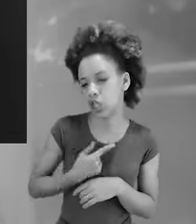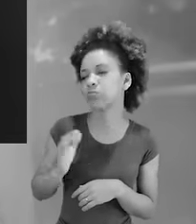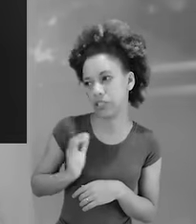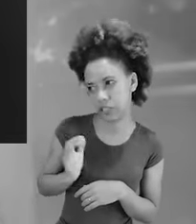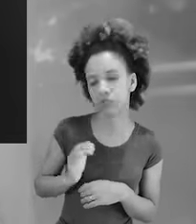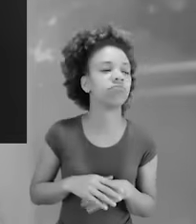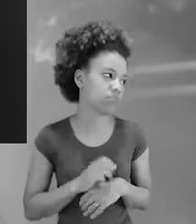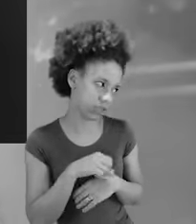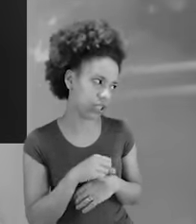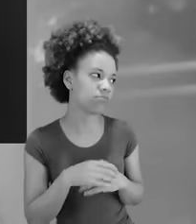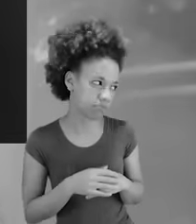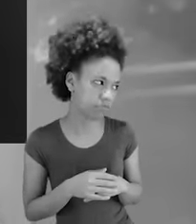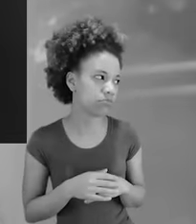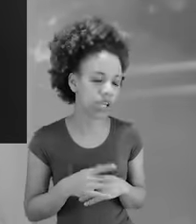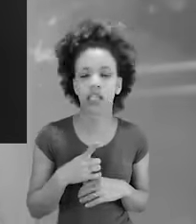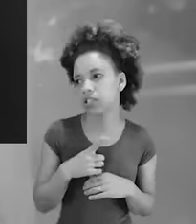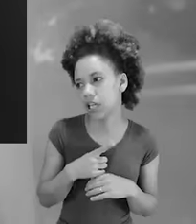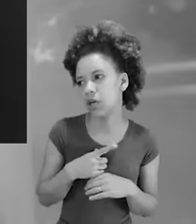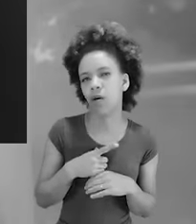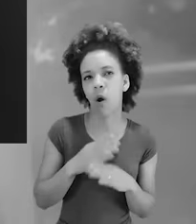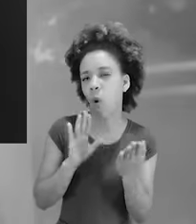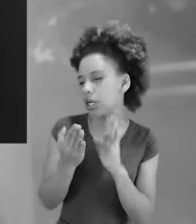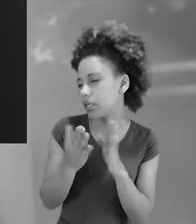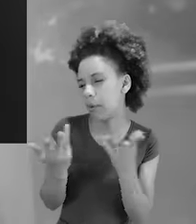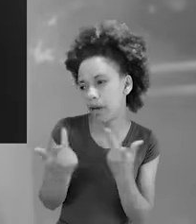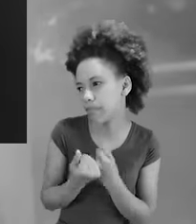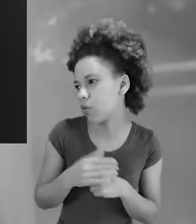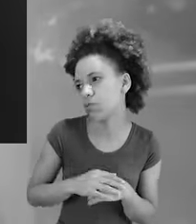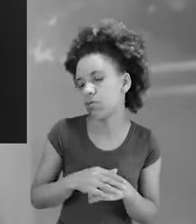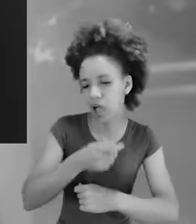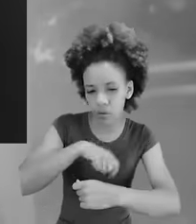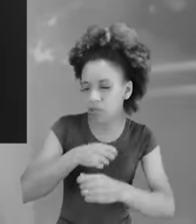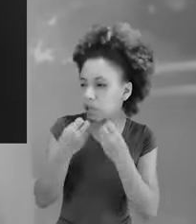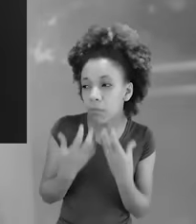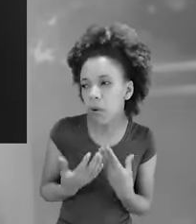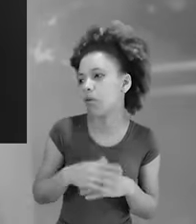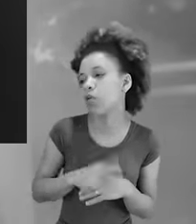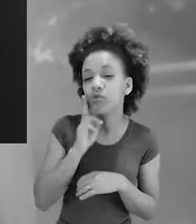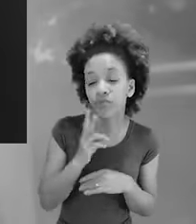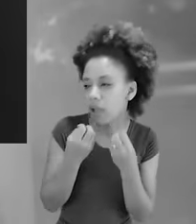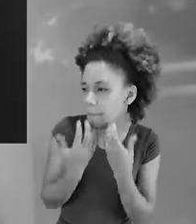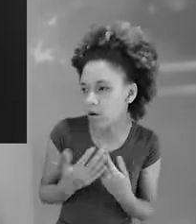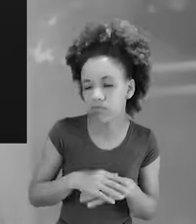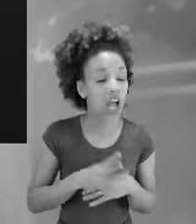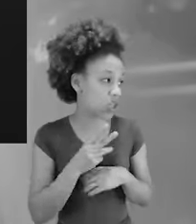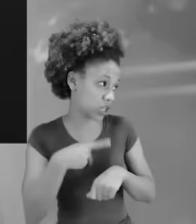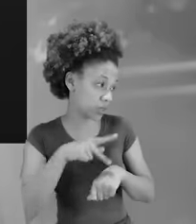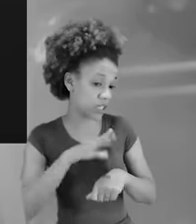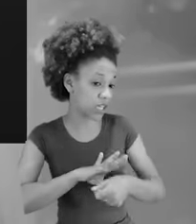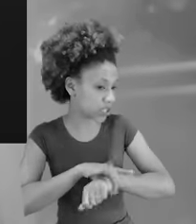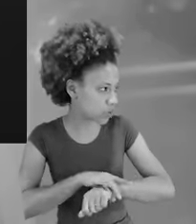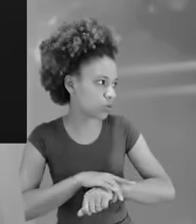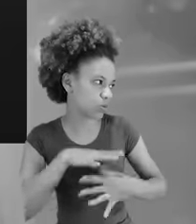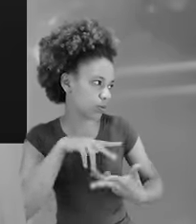ricos. São. O vinho é ótimo, o queijo é ótimo, o clima é ótimo. A segurança. É o